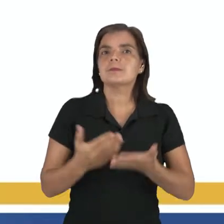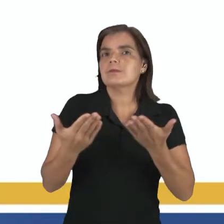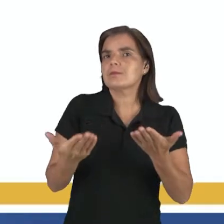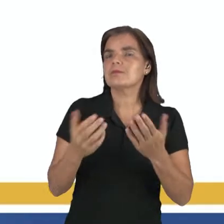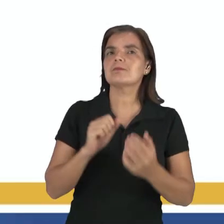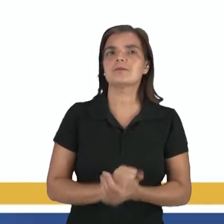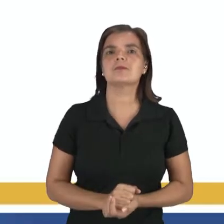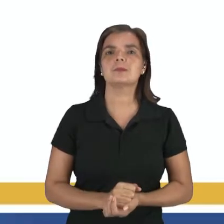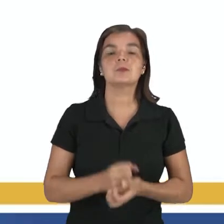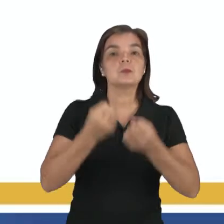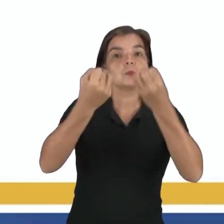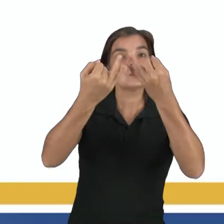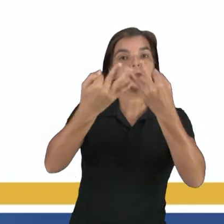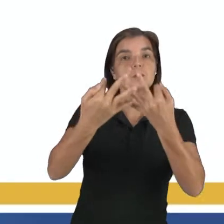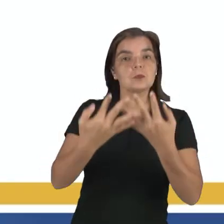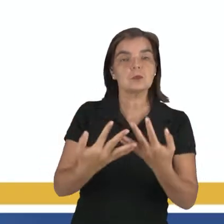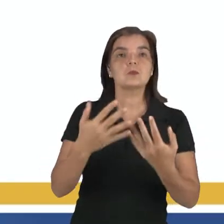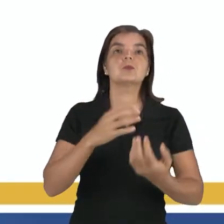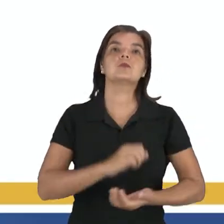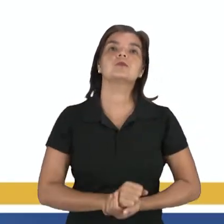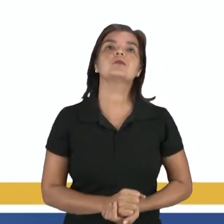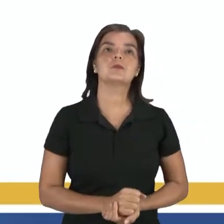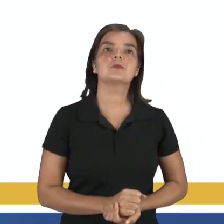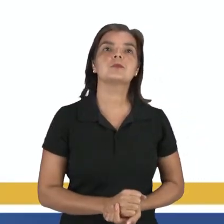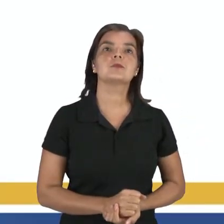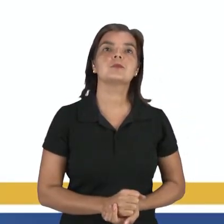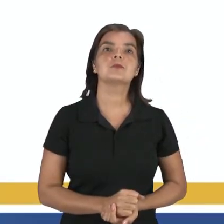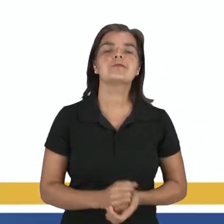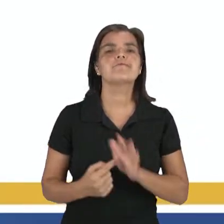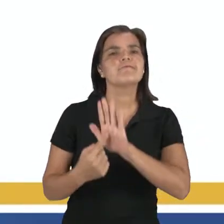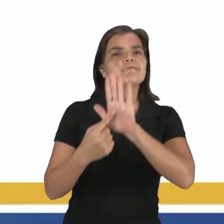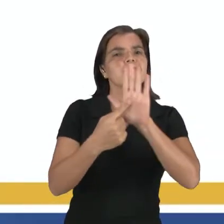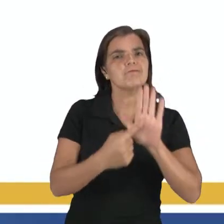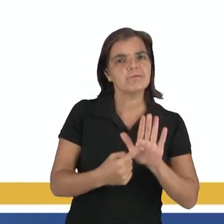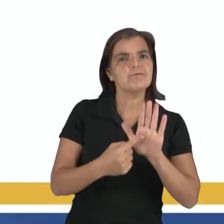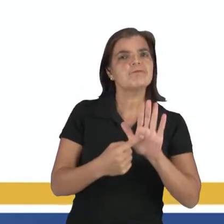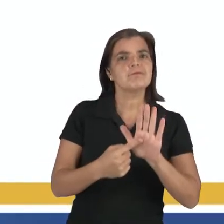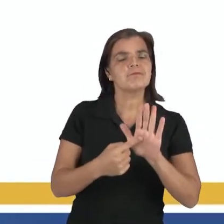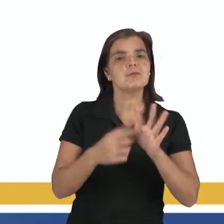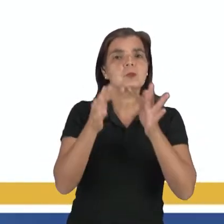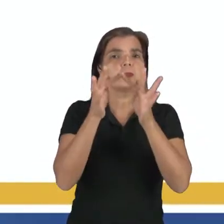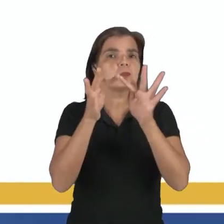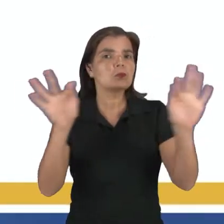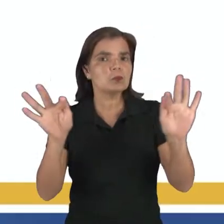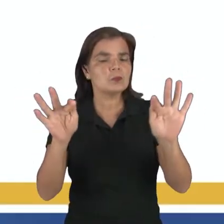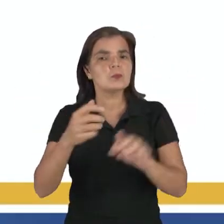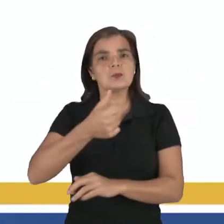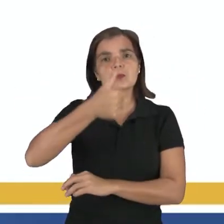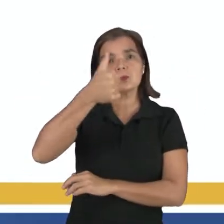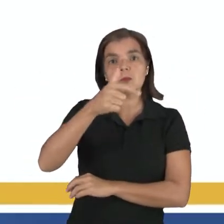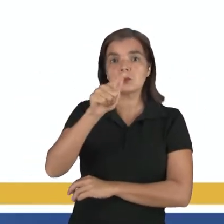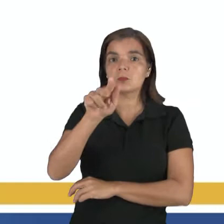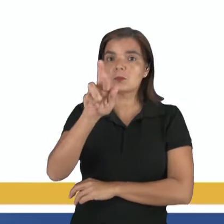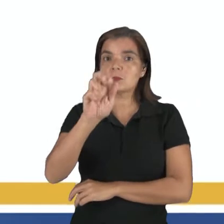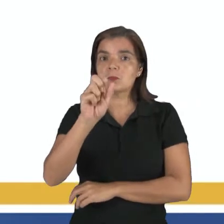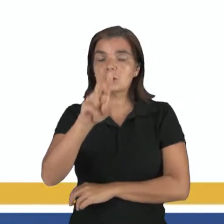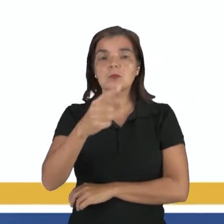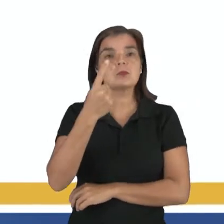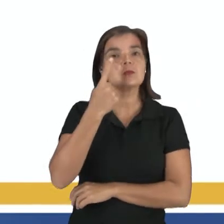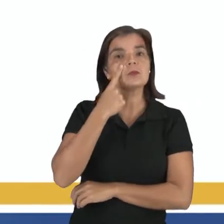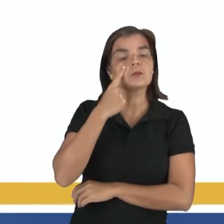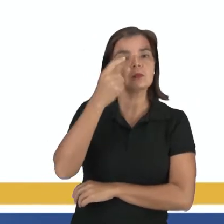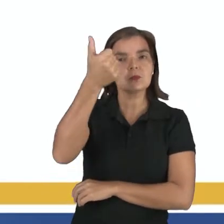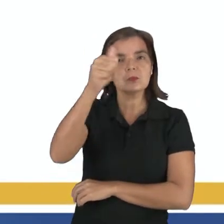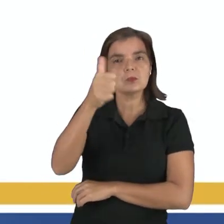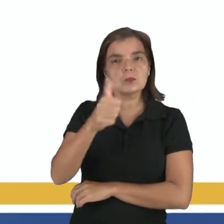Então, quando a gente fala de identificação de função do primeiro grau, primeiramente nós temos que ver